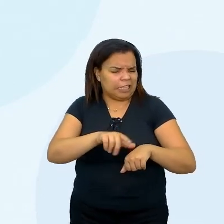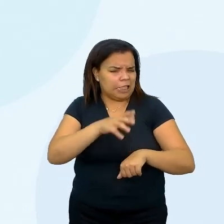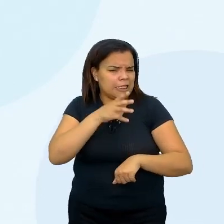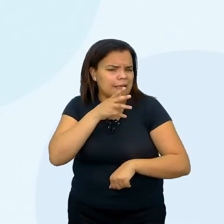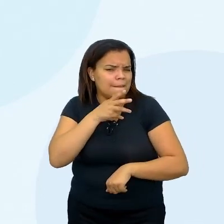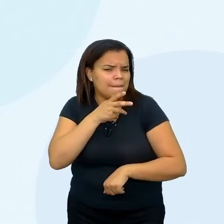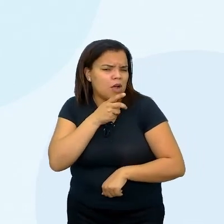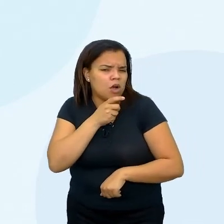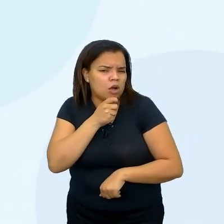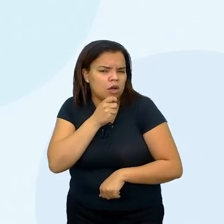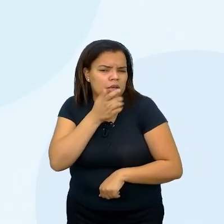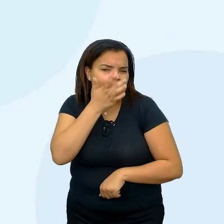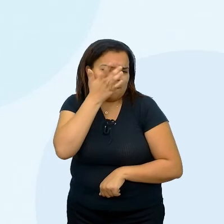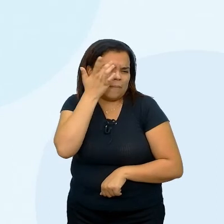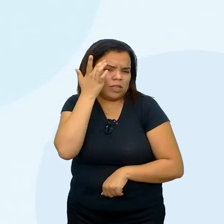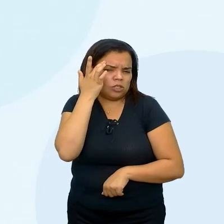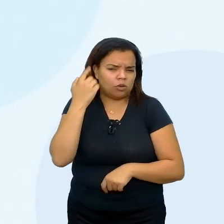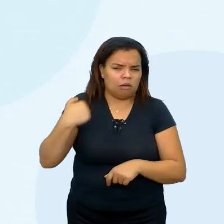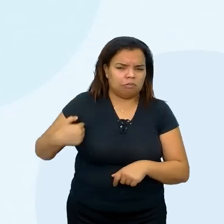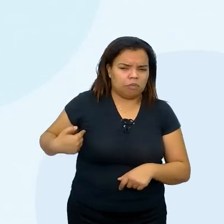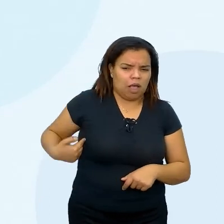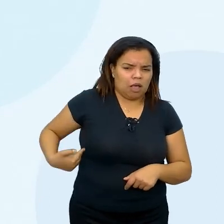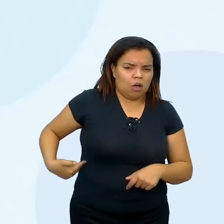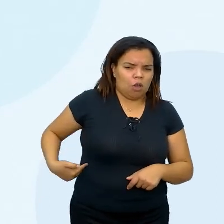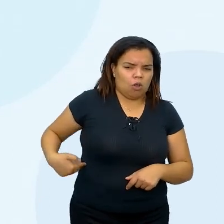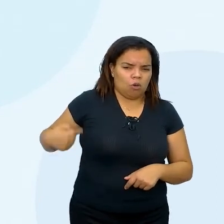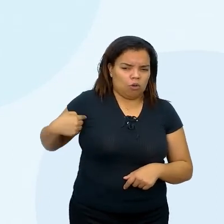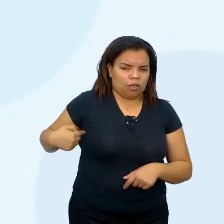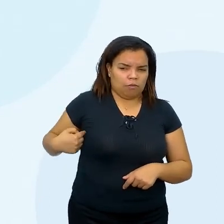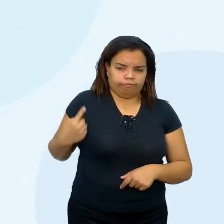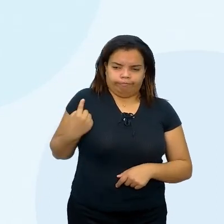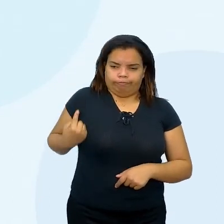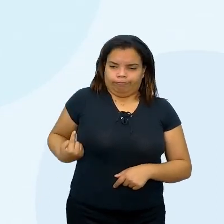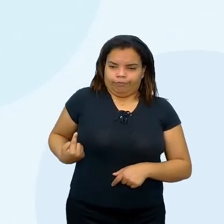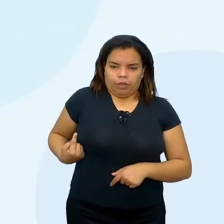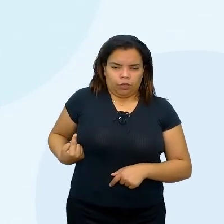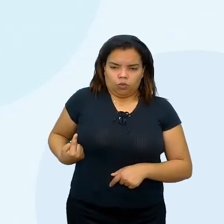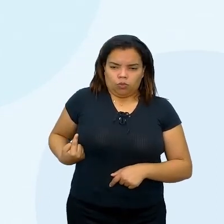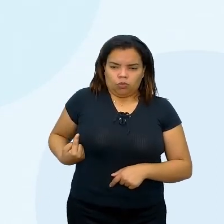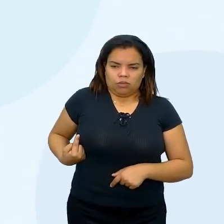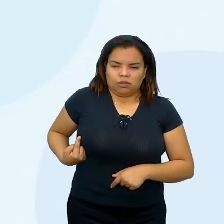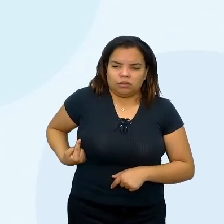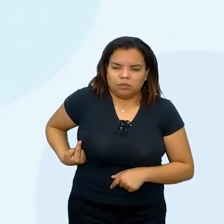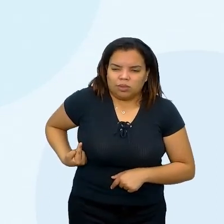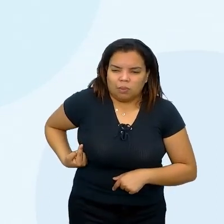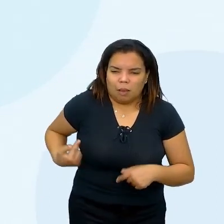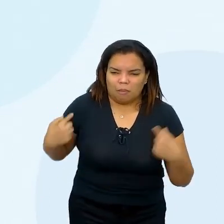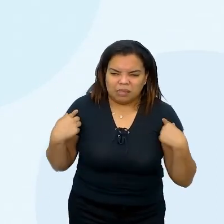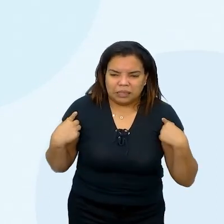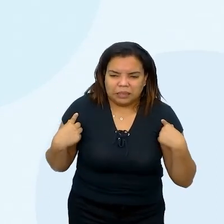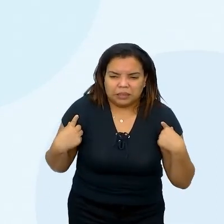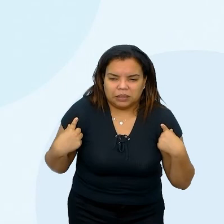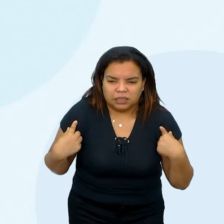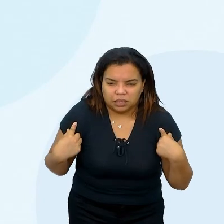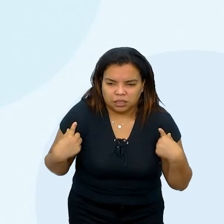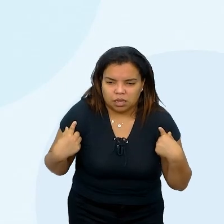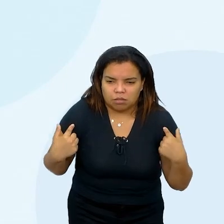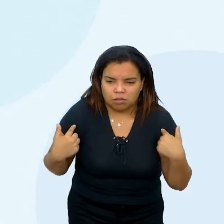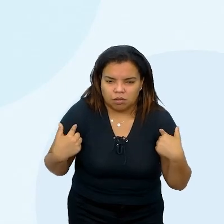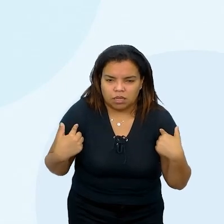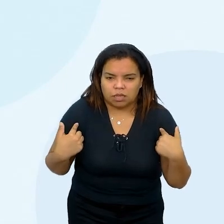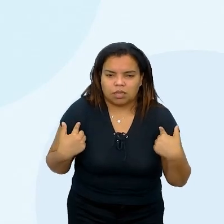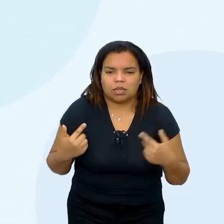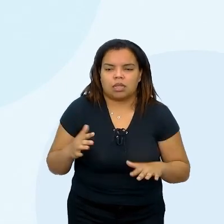indivíduo apresenta ali a coluna mais arqueada. Muitas vezes, né, eles colocam, né, o seu tronco para trás